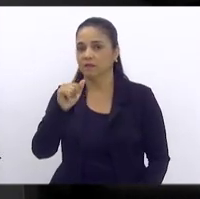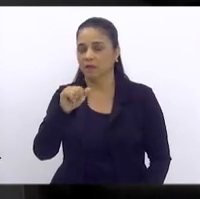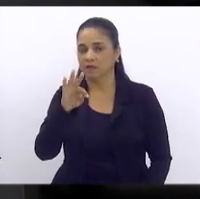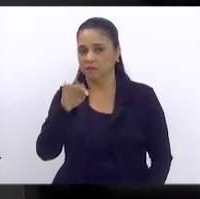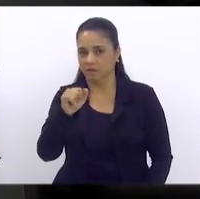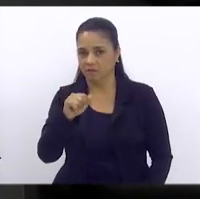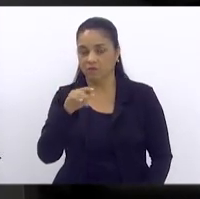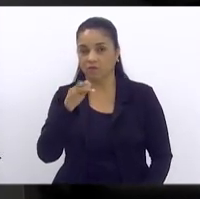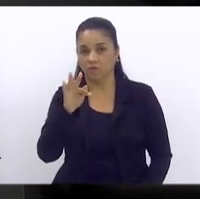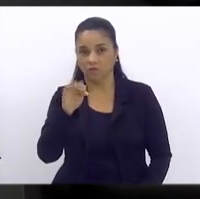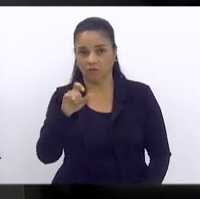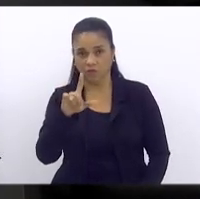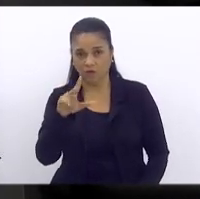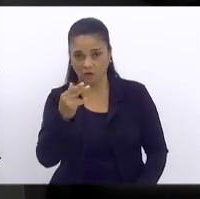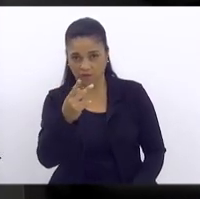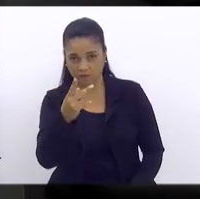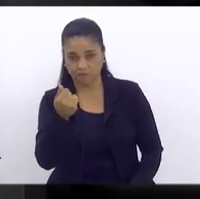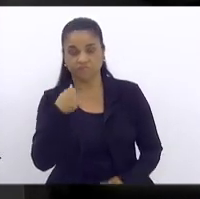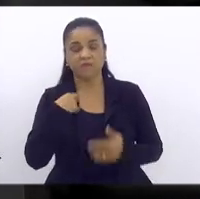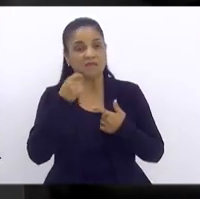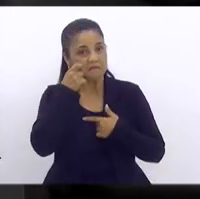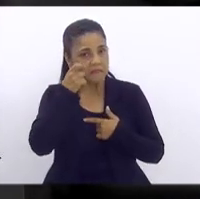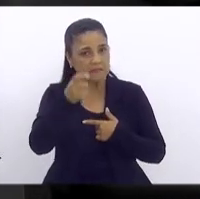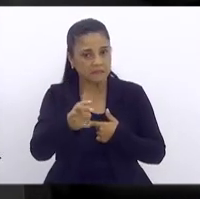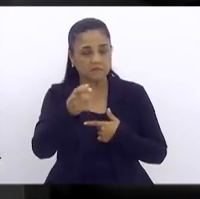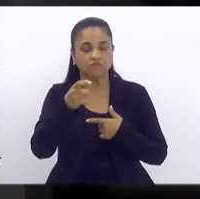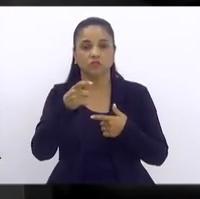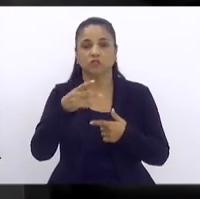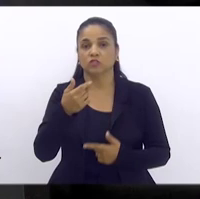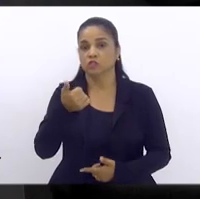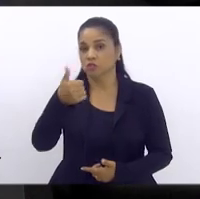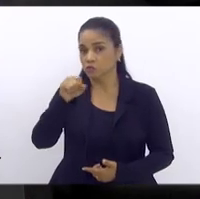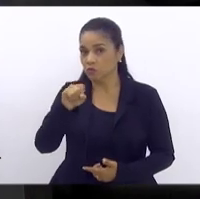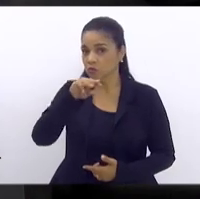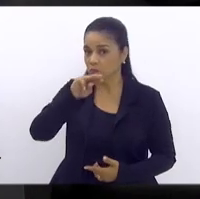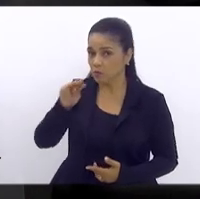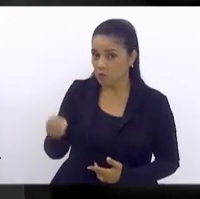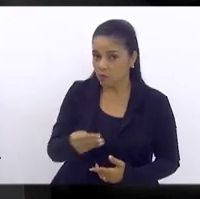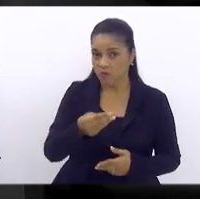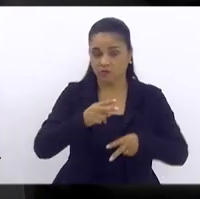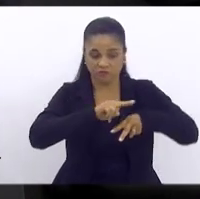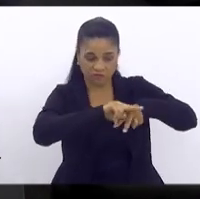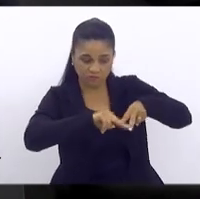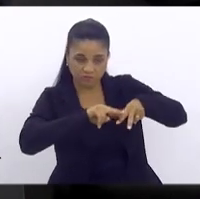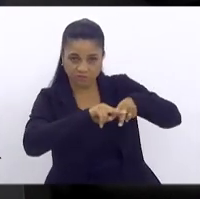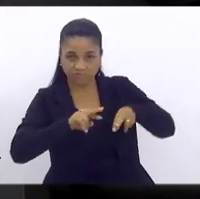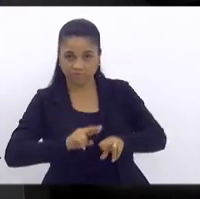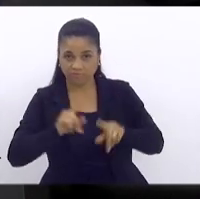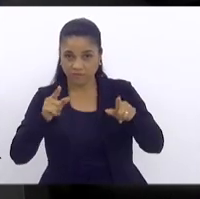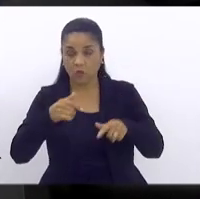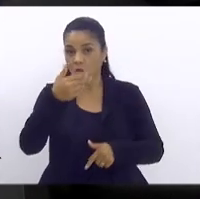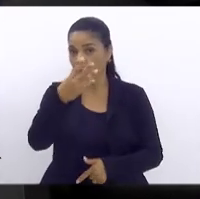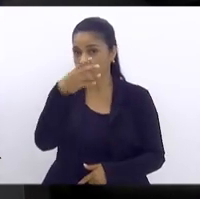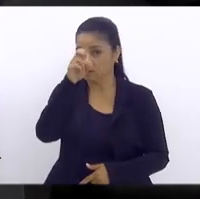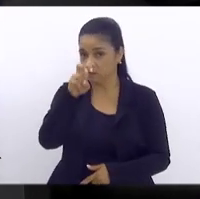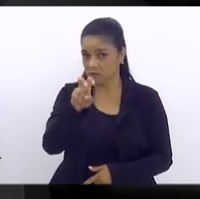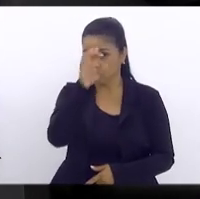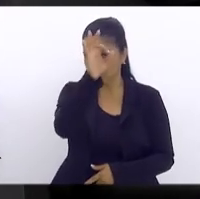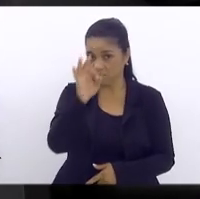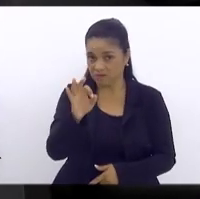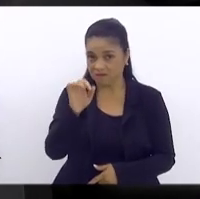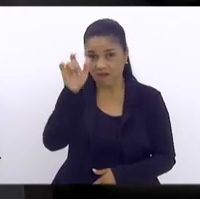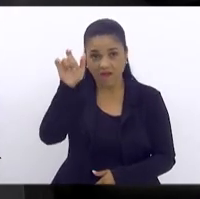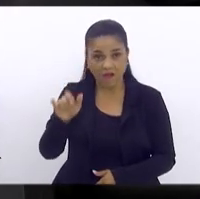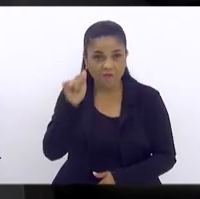bem interessante porque ela fala o seguinte: desses 18 milhões de casos de violência de gênero no Brasil, em 45% deles, a mulher não fez